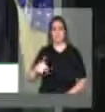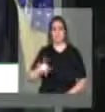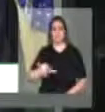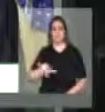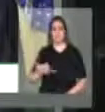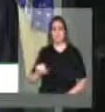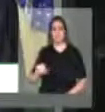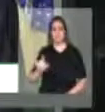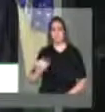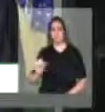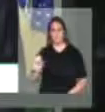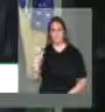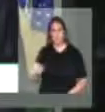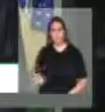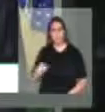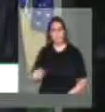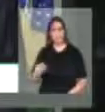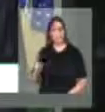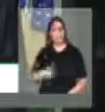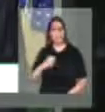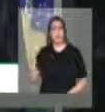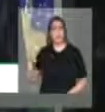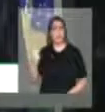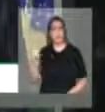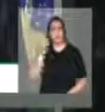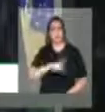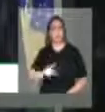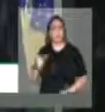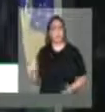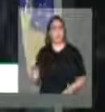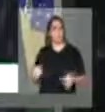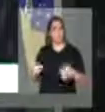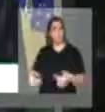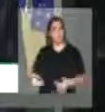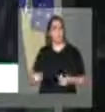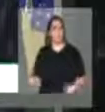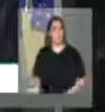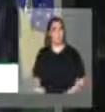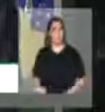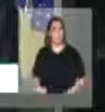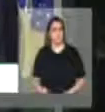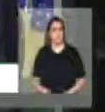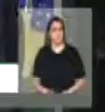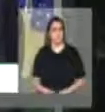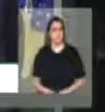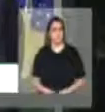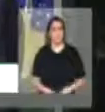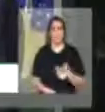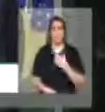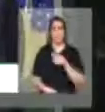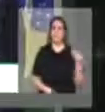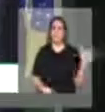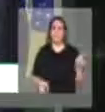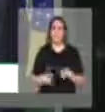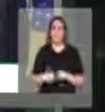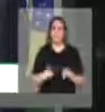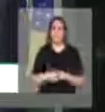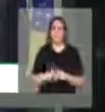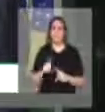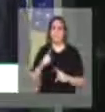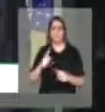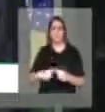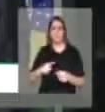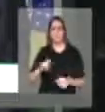que foi um dos heróis dessa batalha, dessa luta pelo estado, assim como os outros heróis de